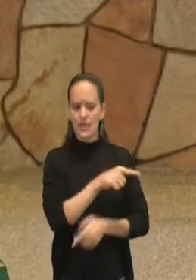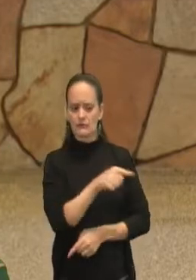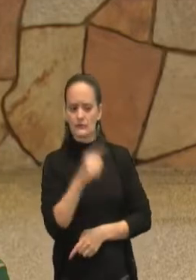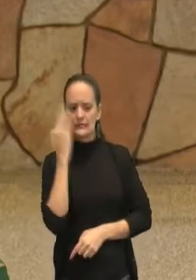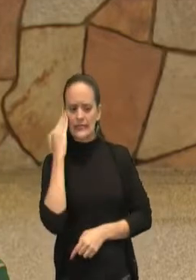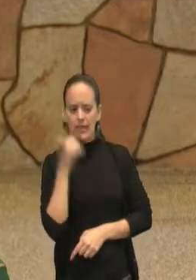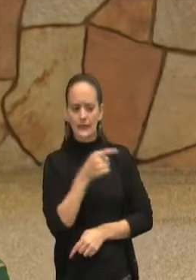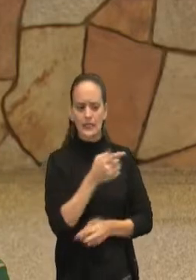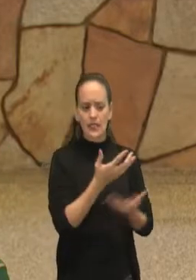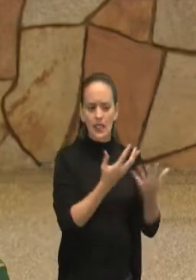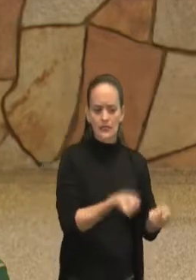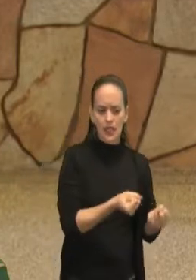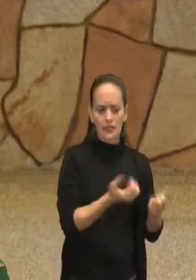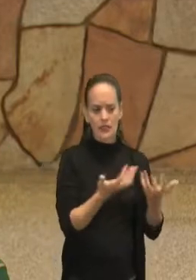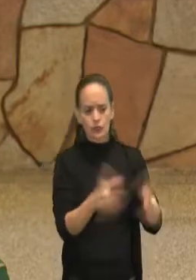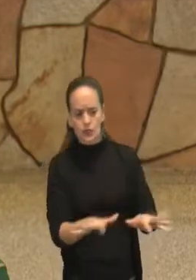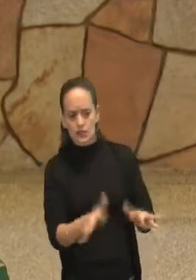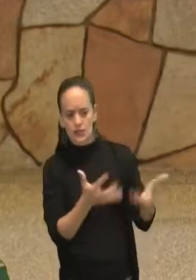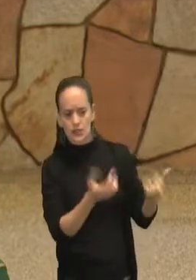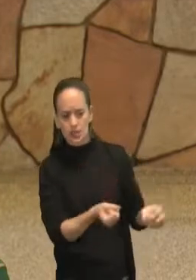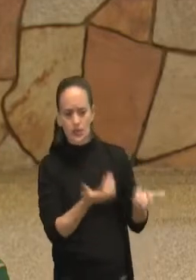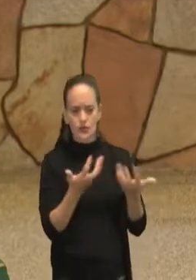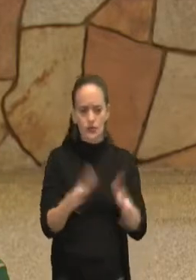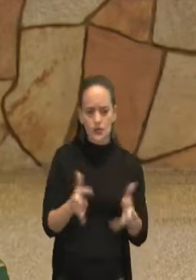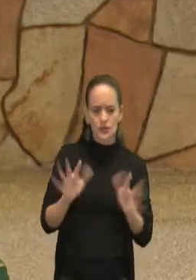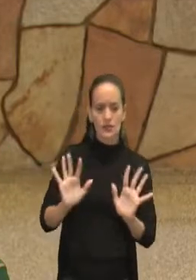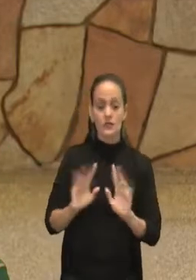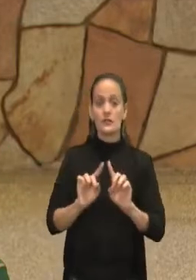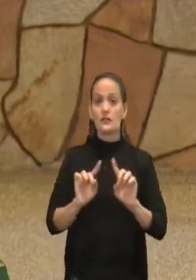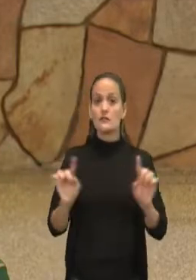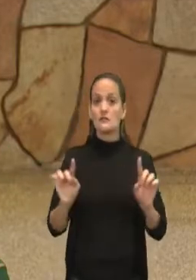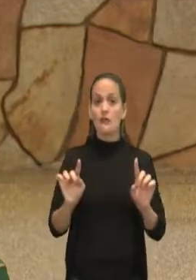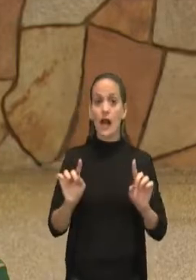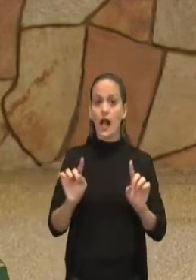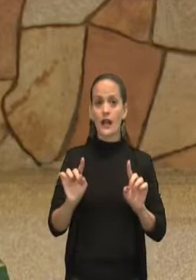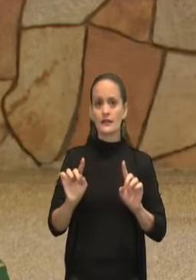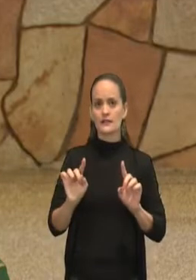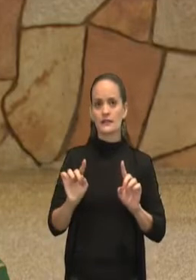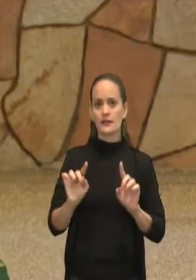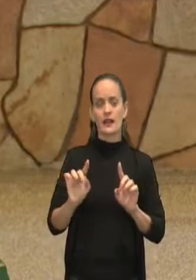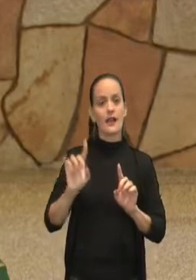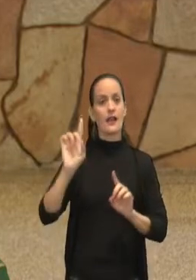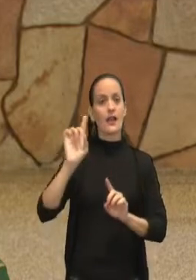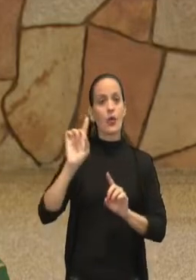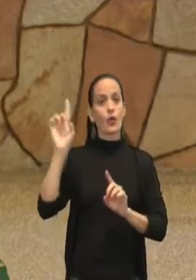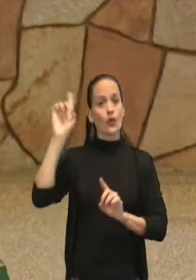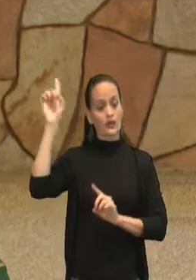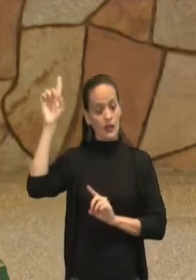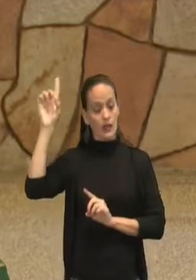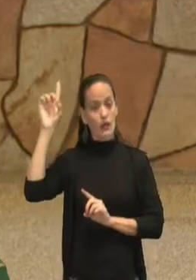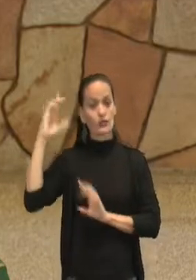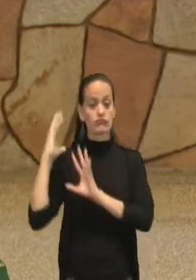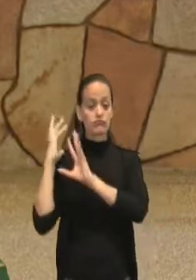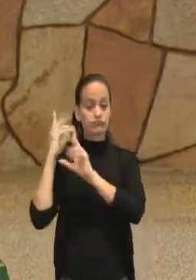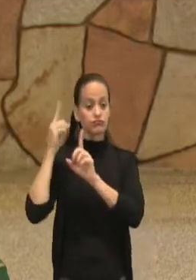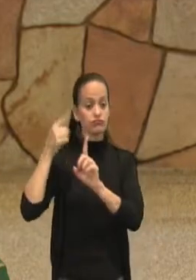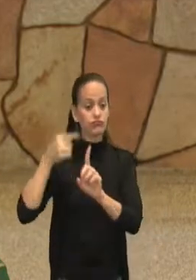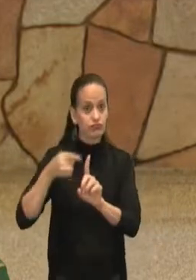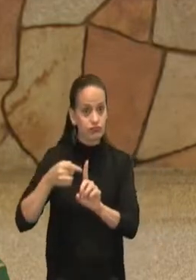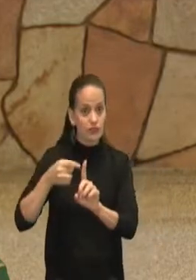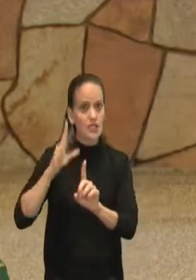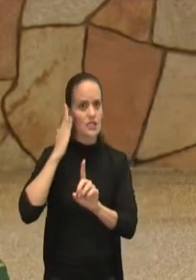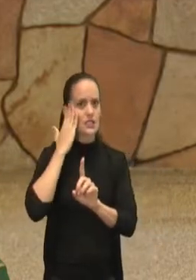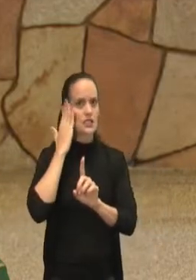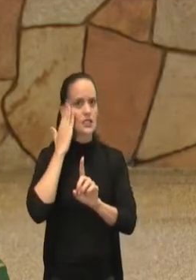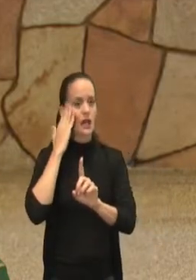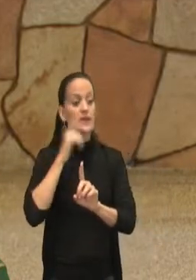não significa que a nossa escolha foi determinada por ele. O fato dele saber